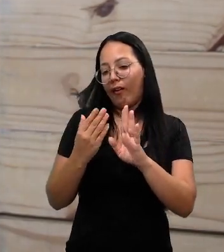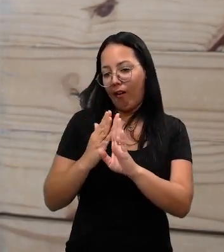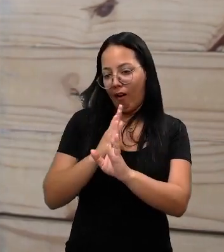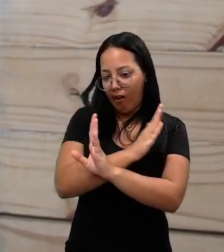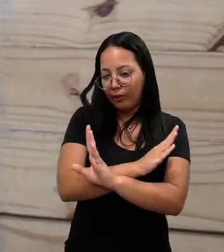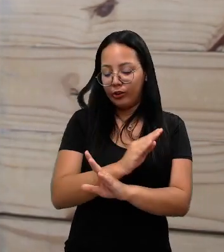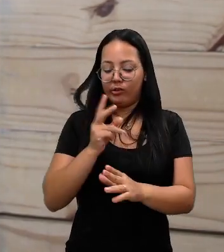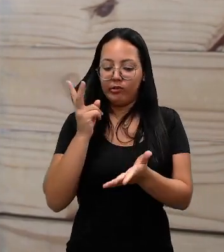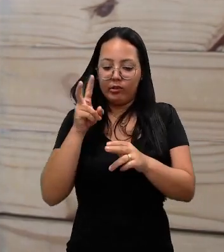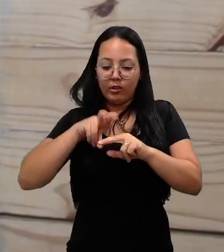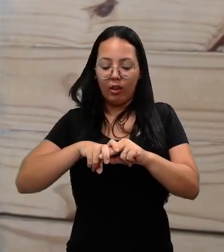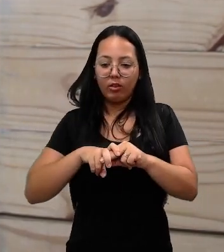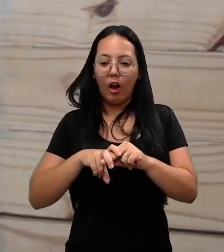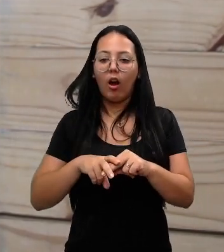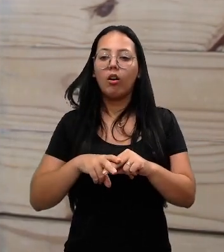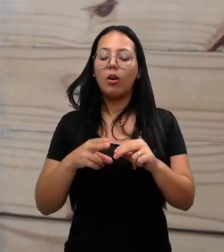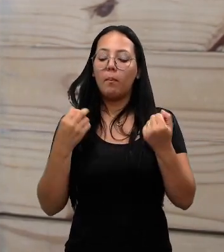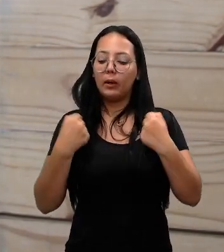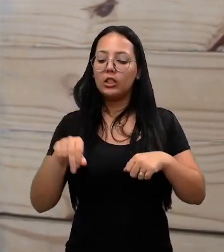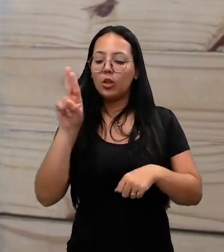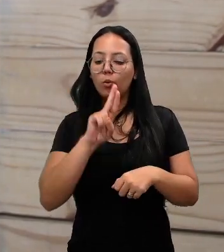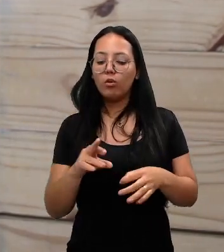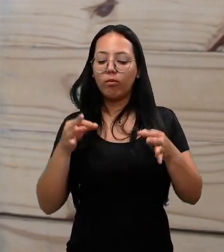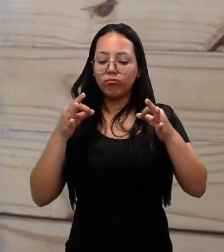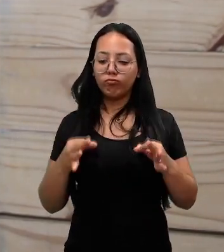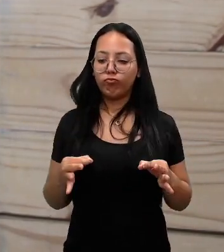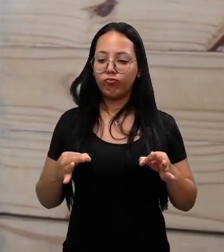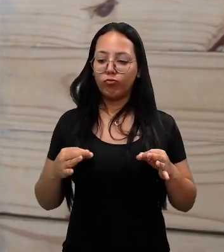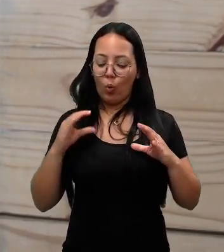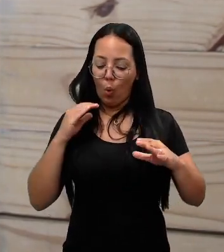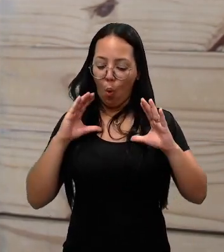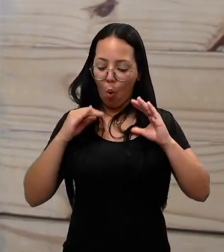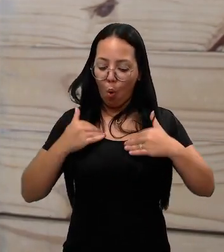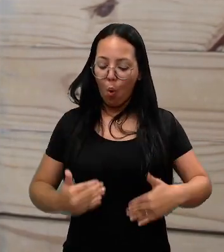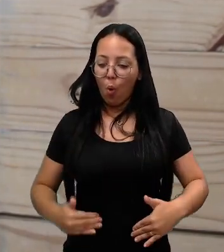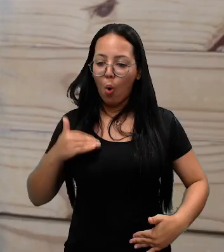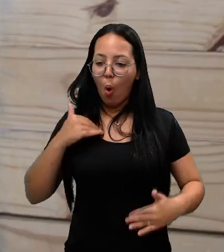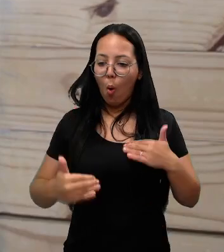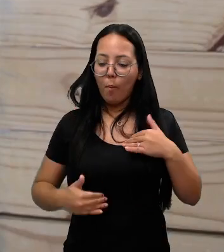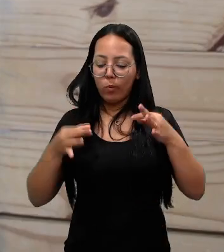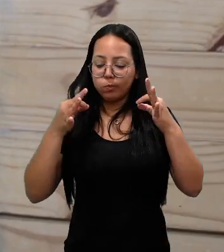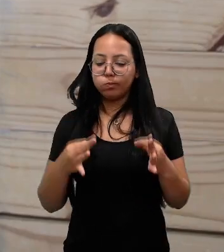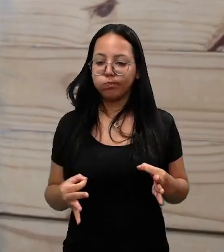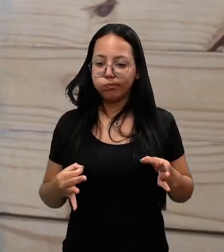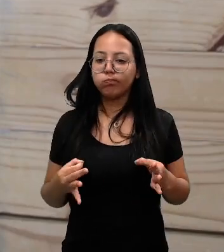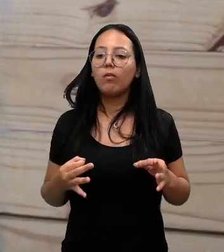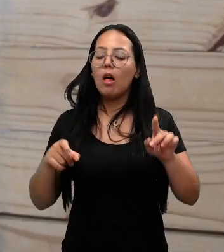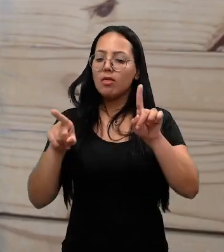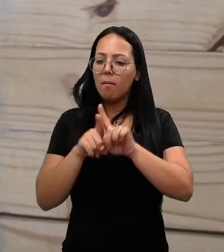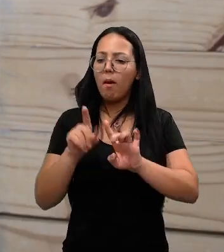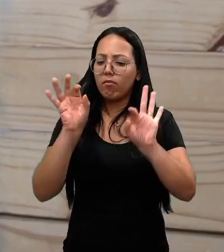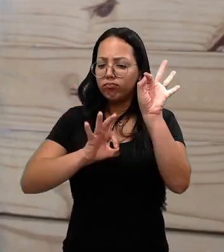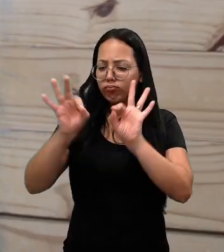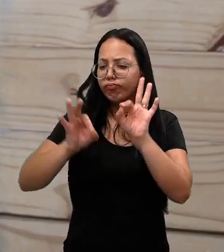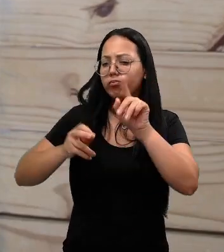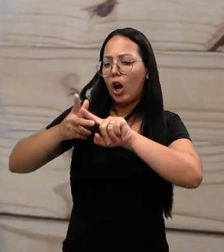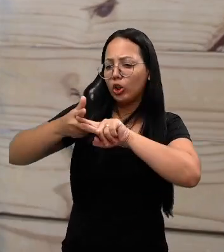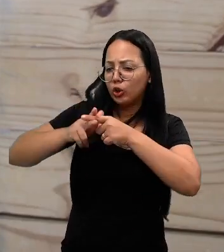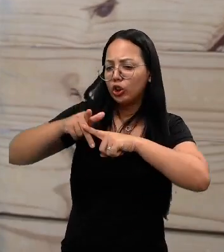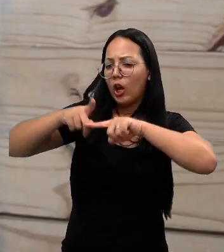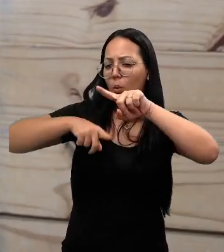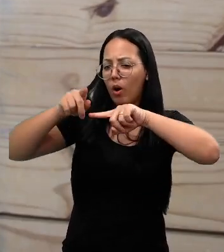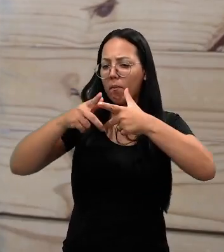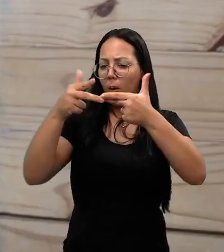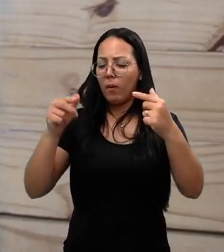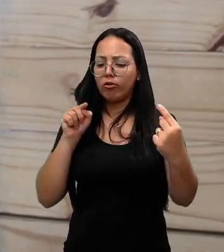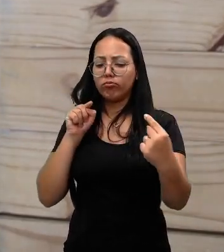Ao sentar, posição neutra, fazendo com que todos os equipamentos sejam regulados e ajustados para